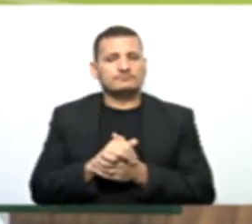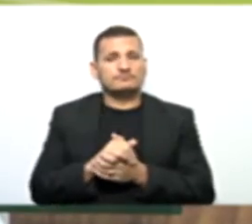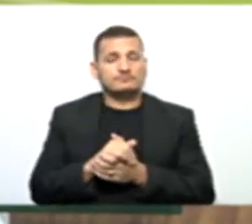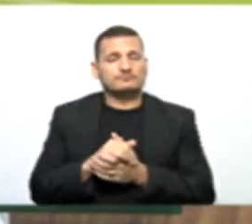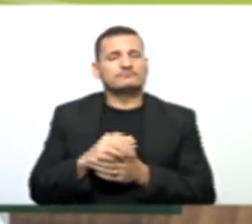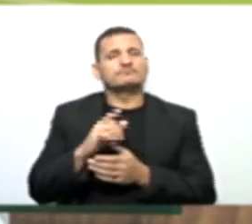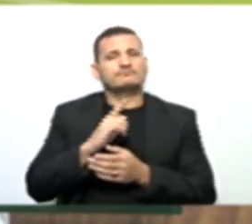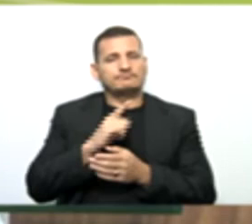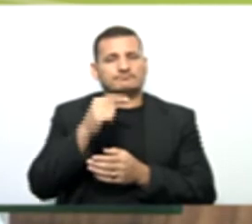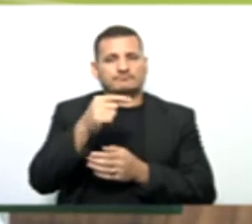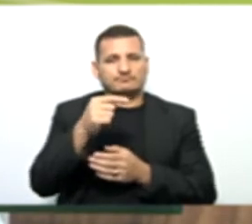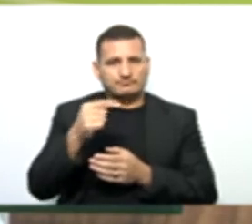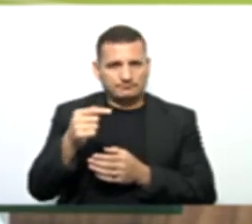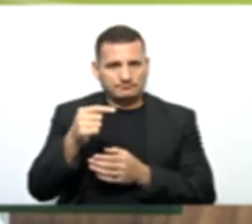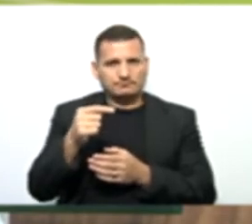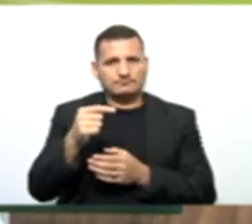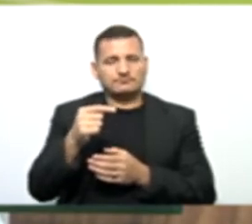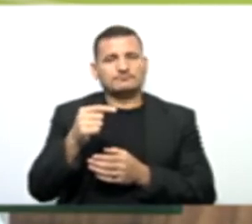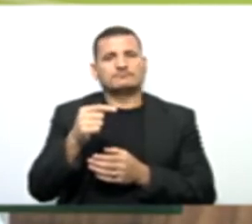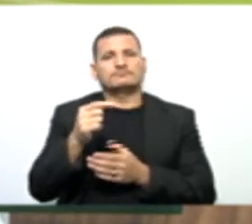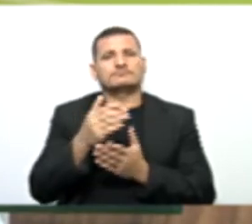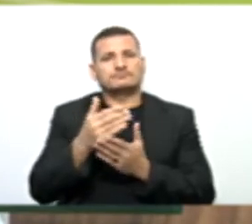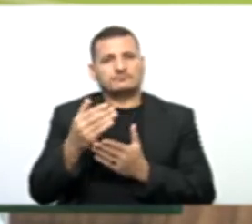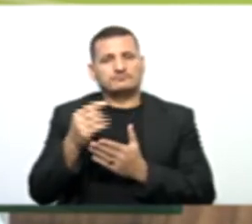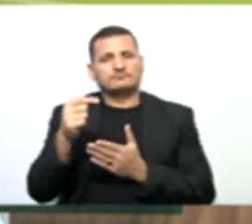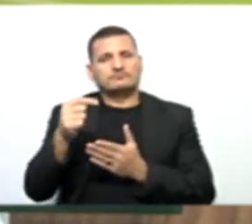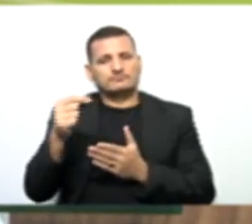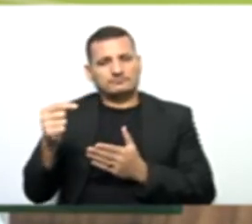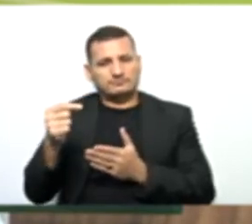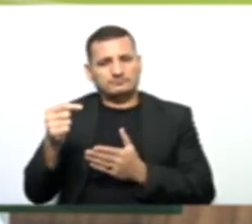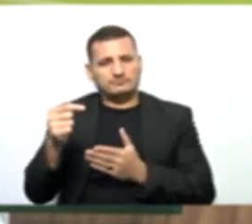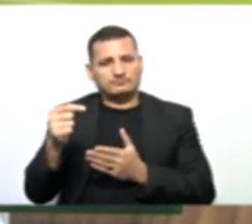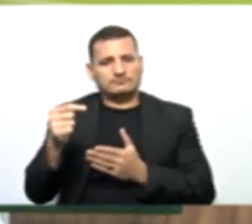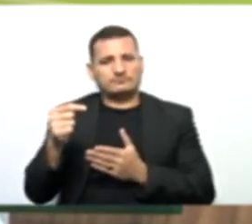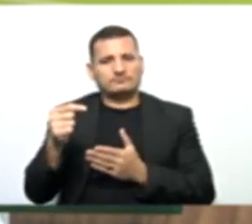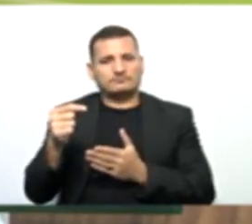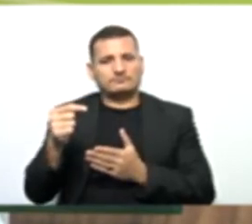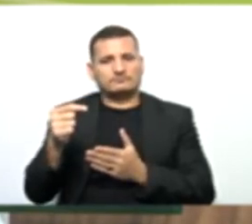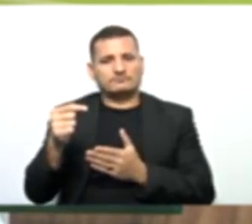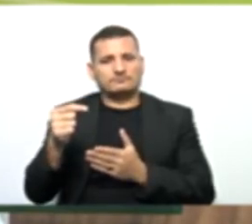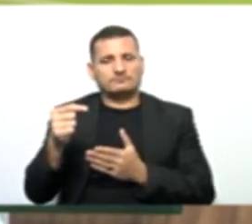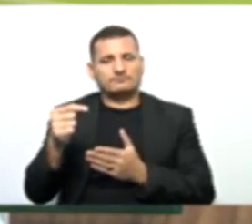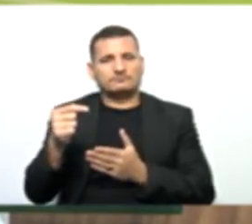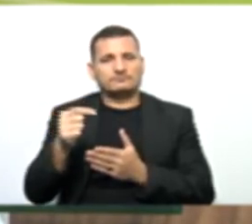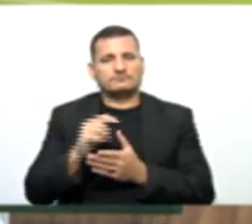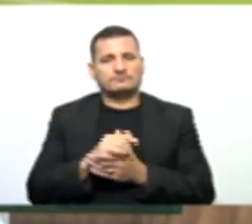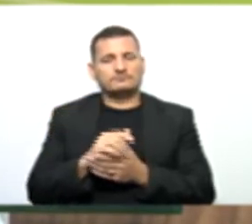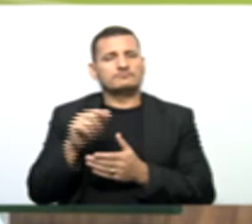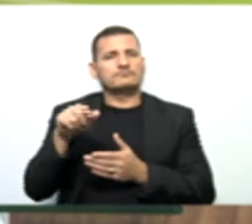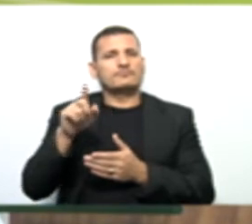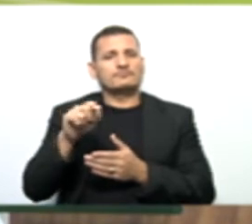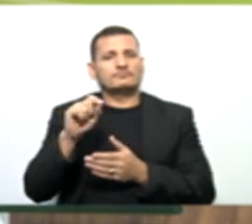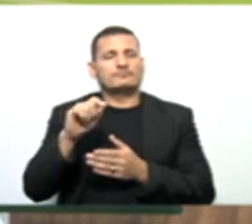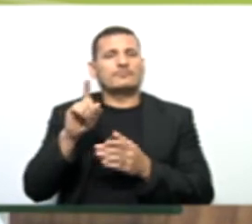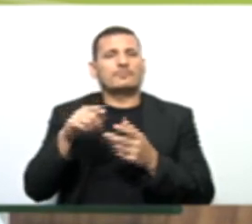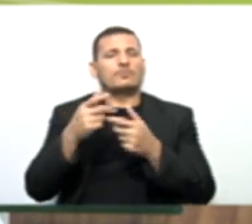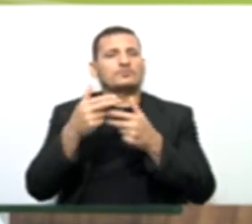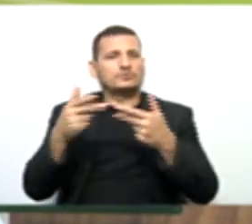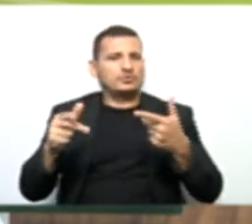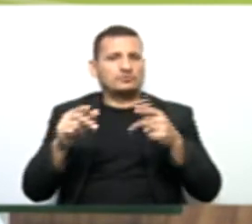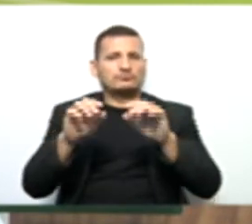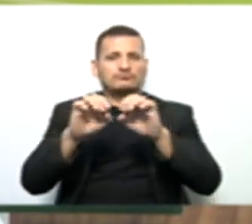dois underlines no início, init, dois underlines no fim, e ele serve para construir um